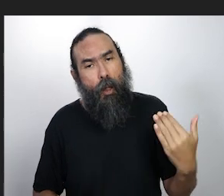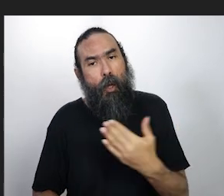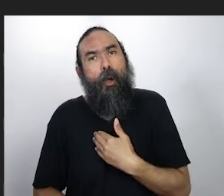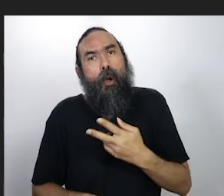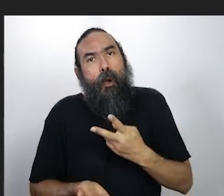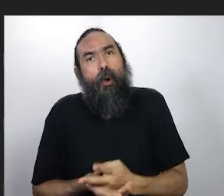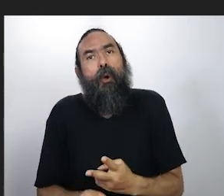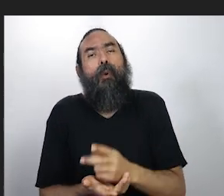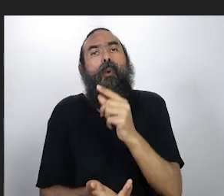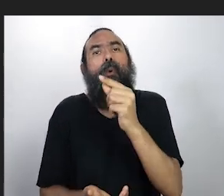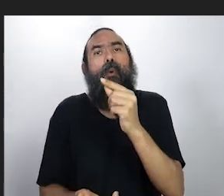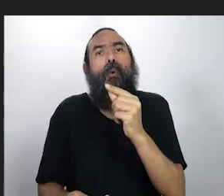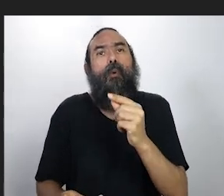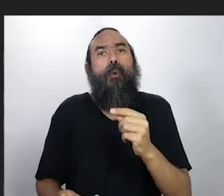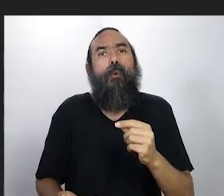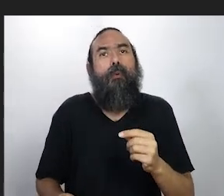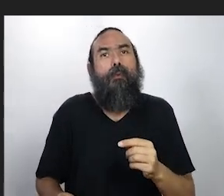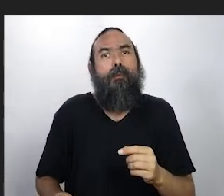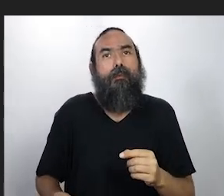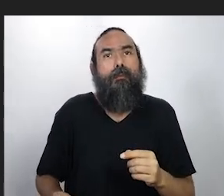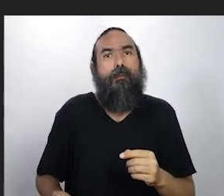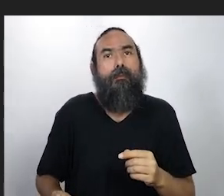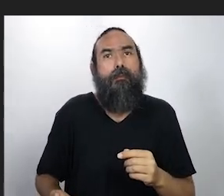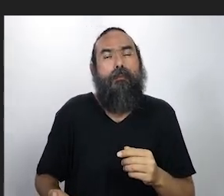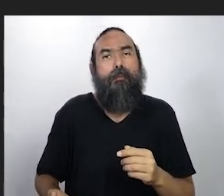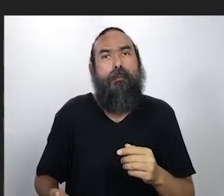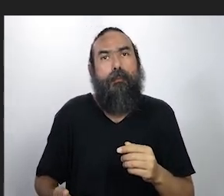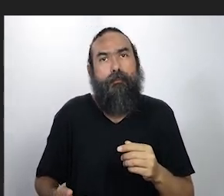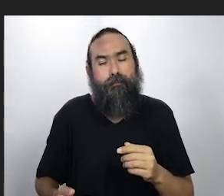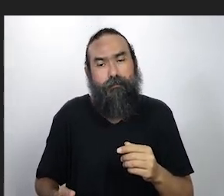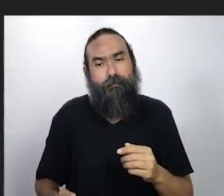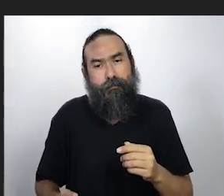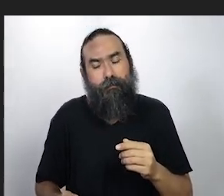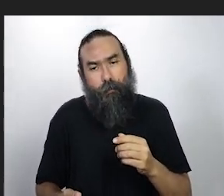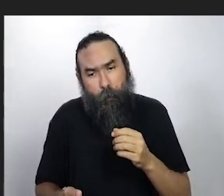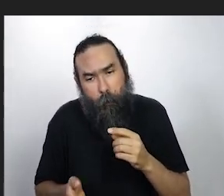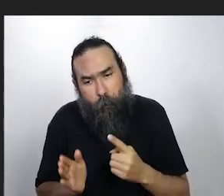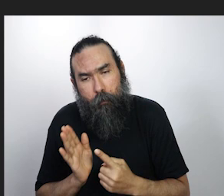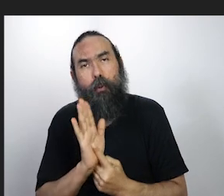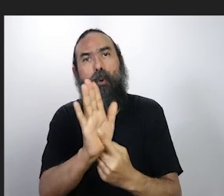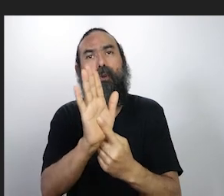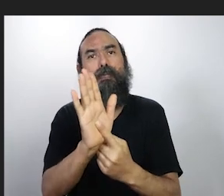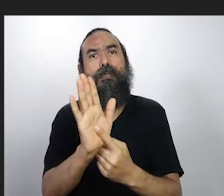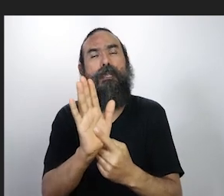de mostrar, né? Eles estão falando, como a Krenak falou aí agora,